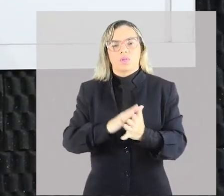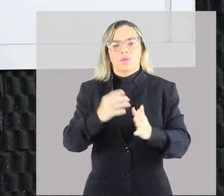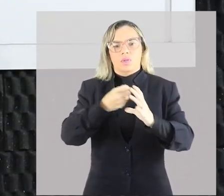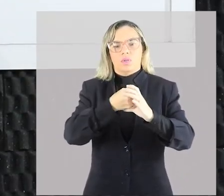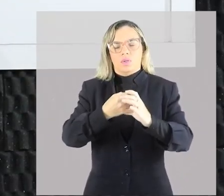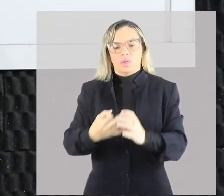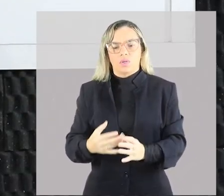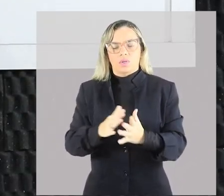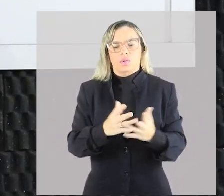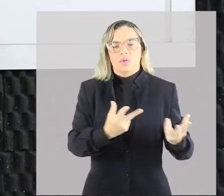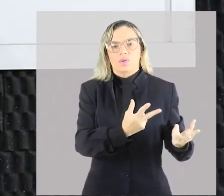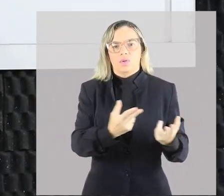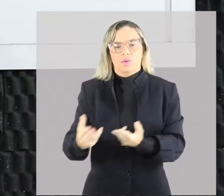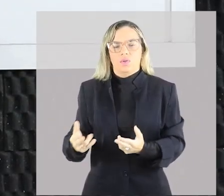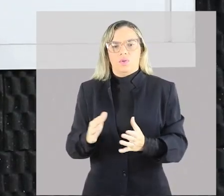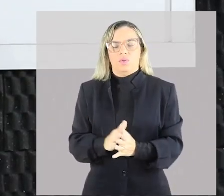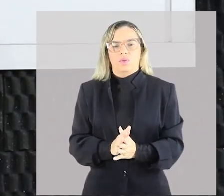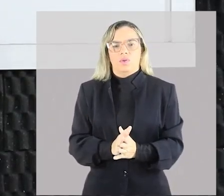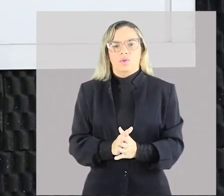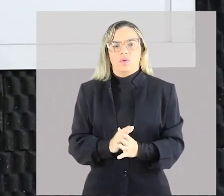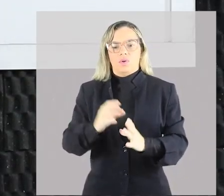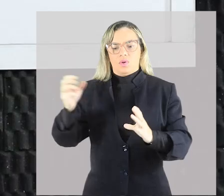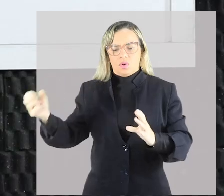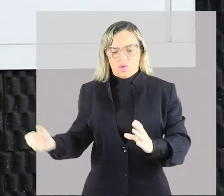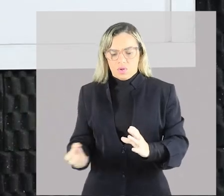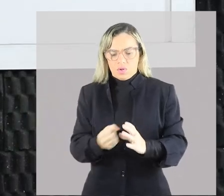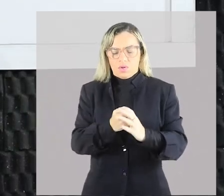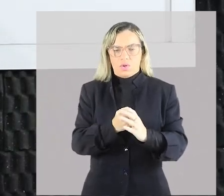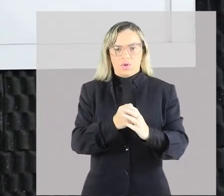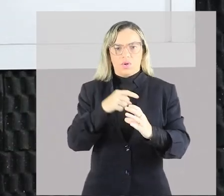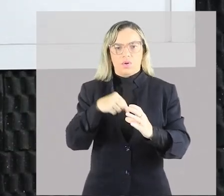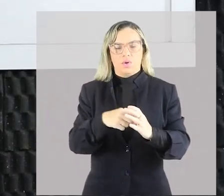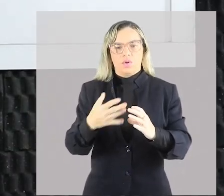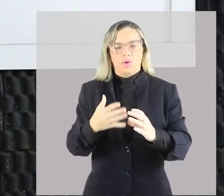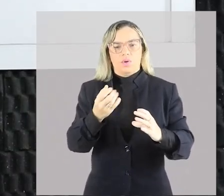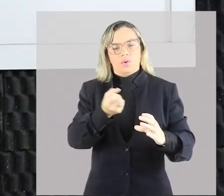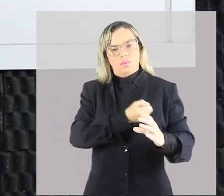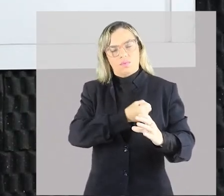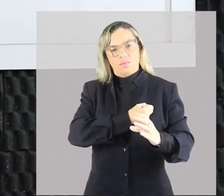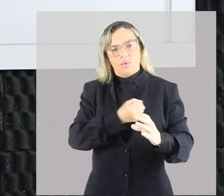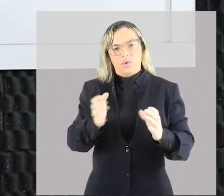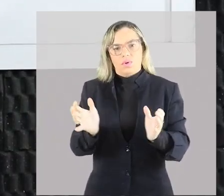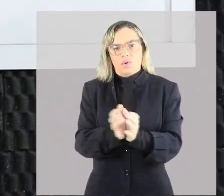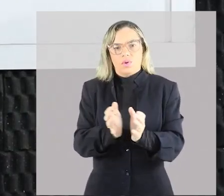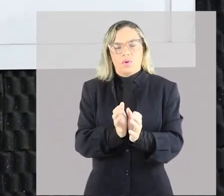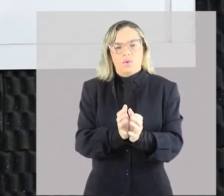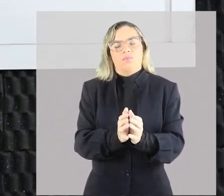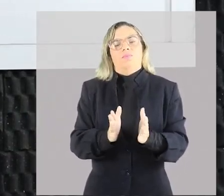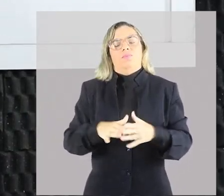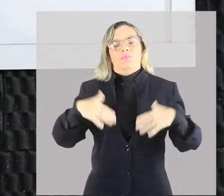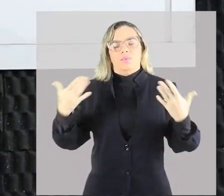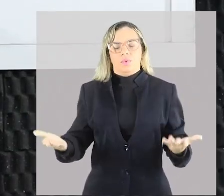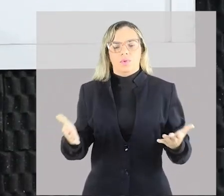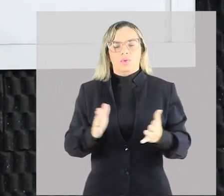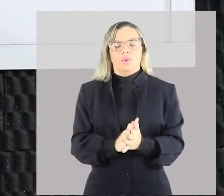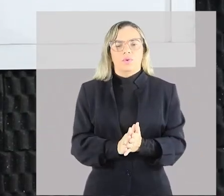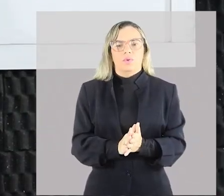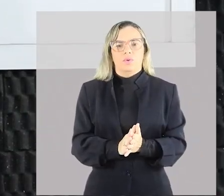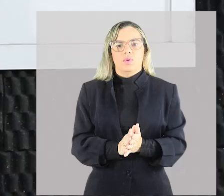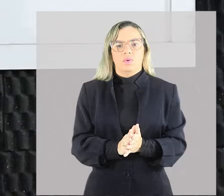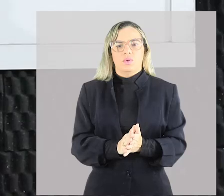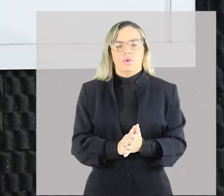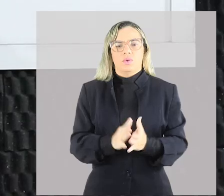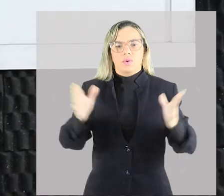comum, eles formam um conjunto, tá? Então, a melhor maneira de você conceituar conjunto é dessa forma. É uma